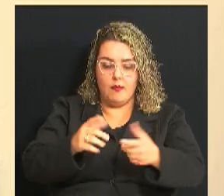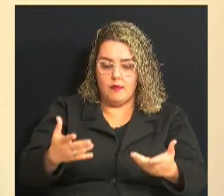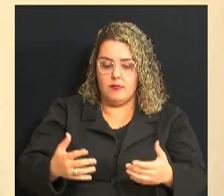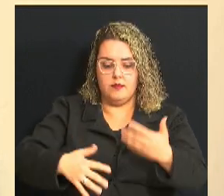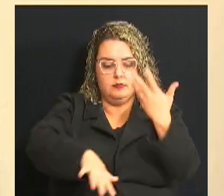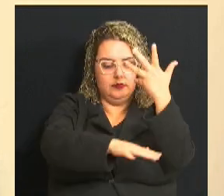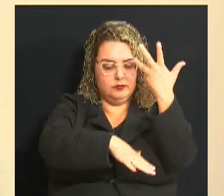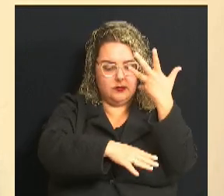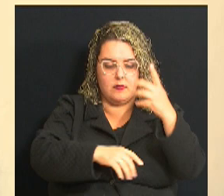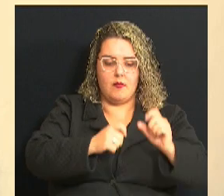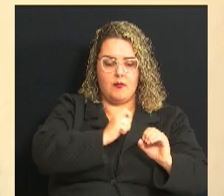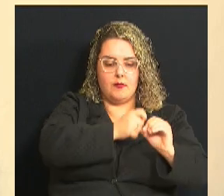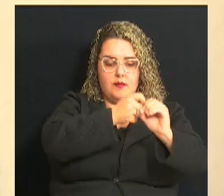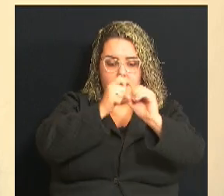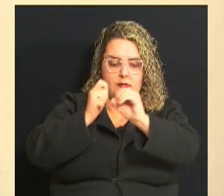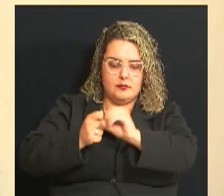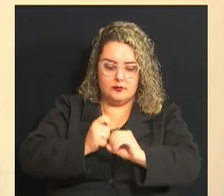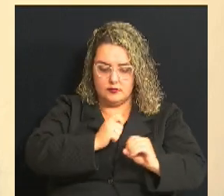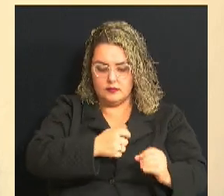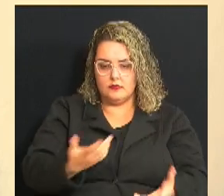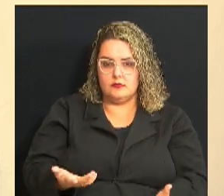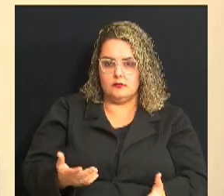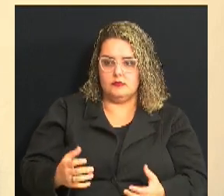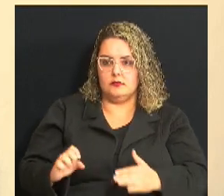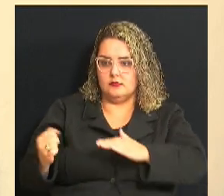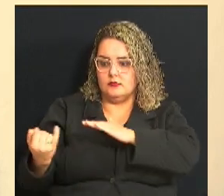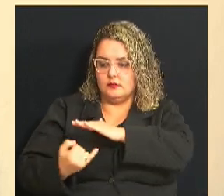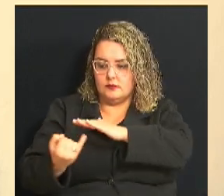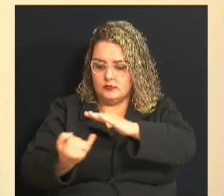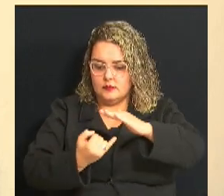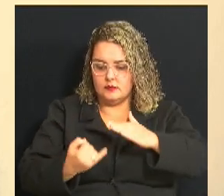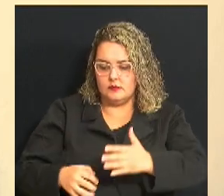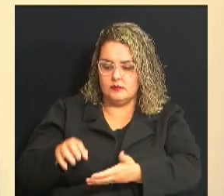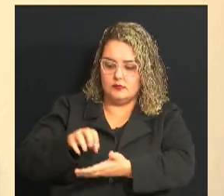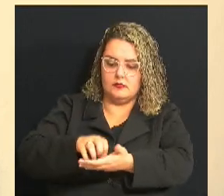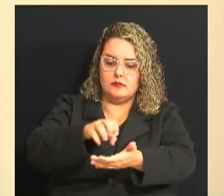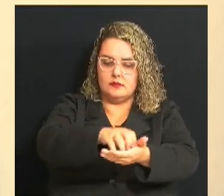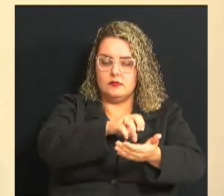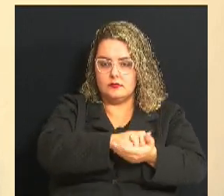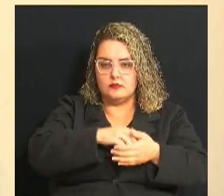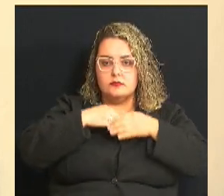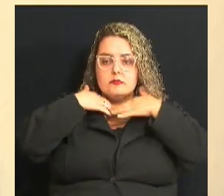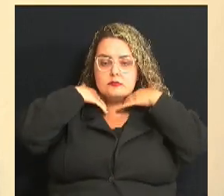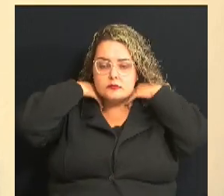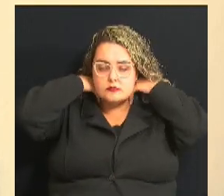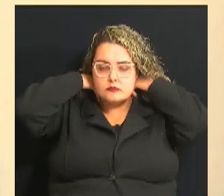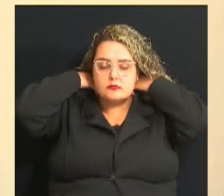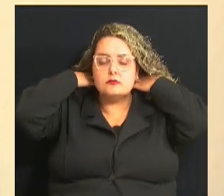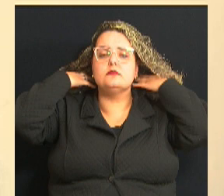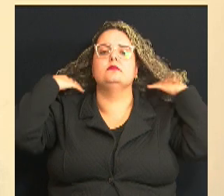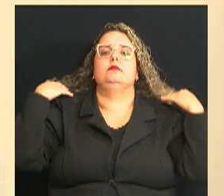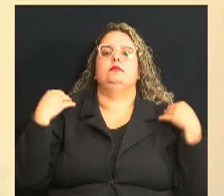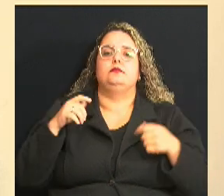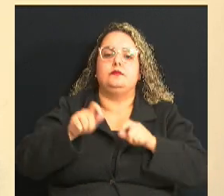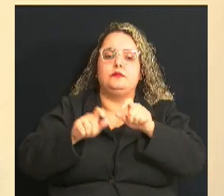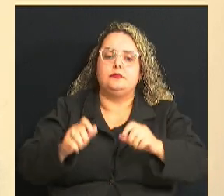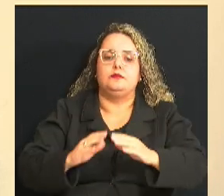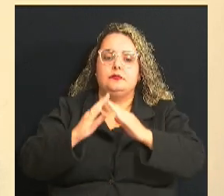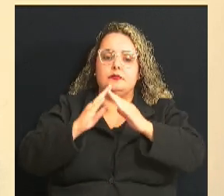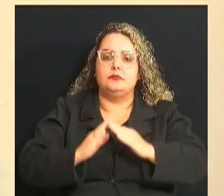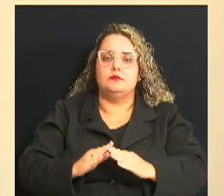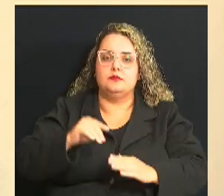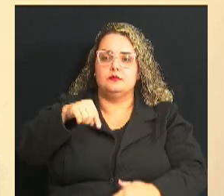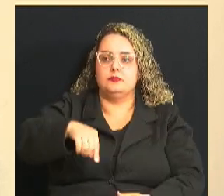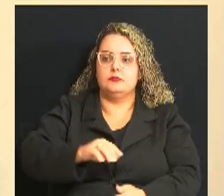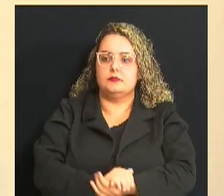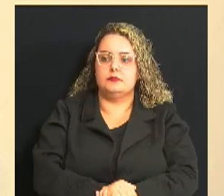praças, monumentos, entidades, instituições, pelas pessoas que moram aqui.